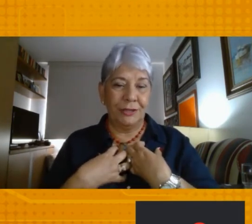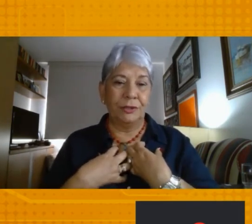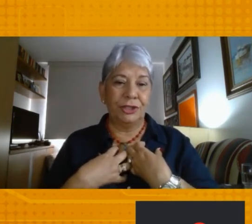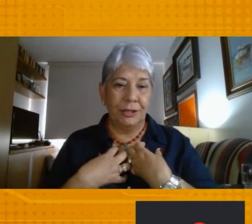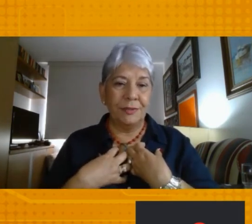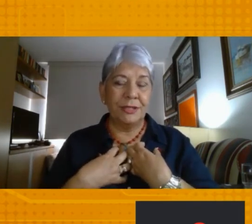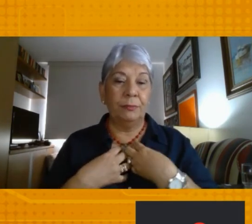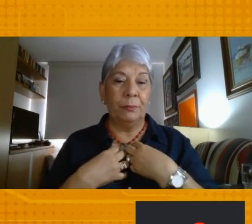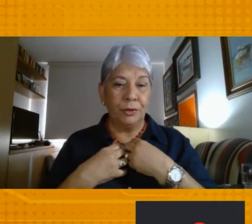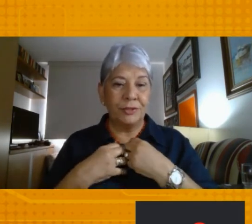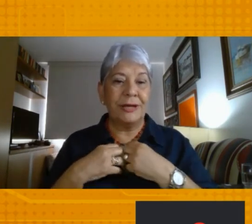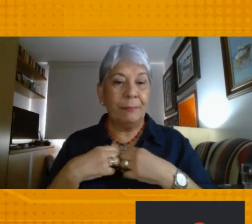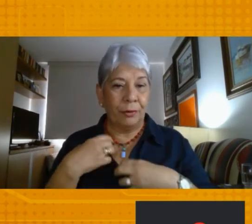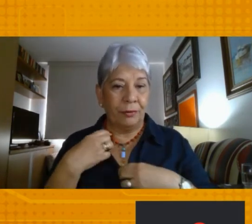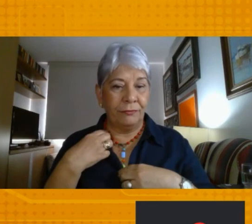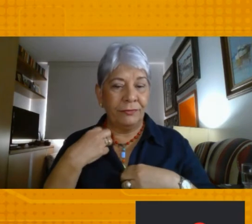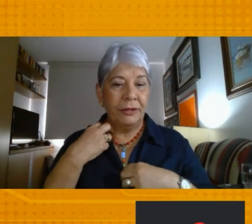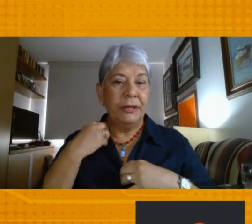E uma está ouvindo a outra.